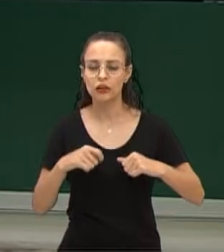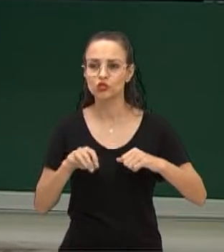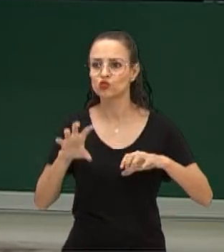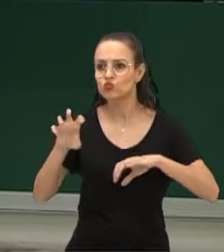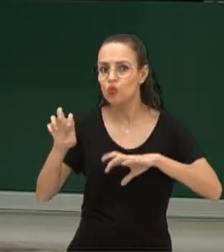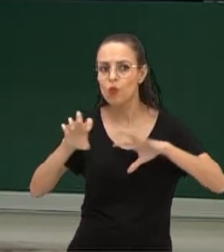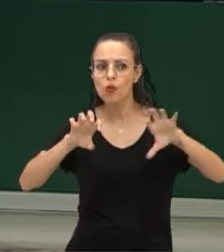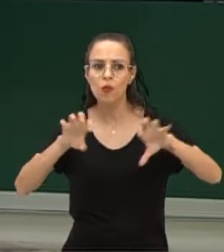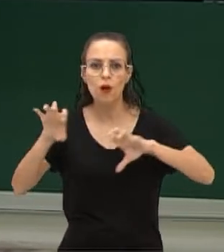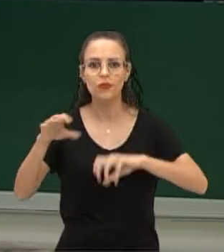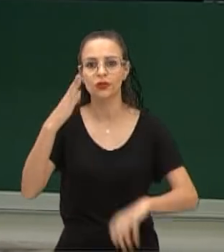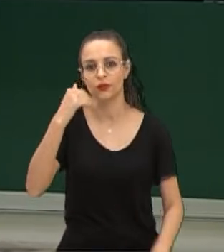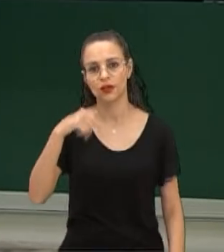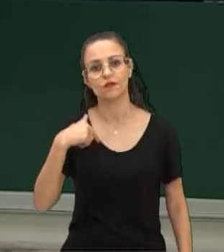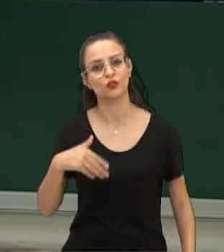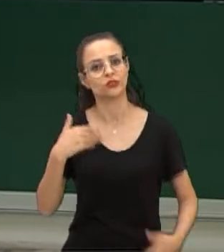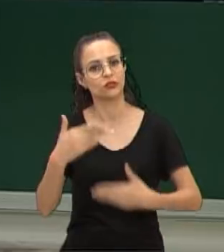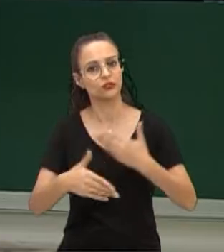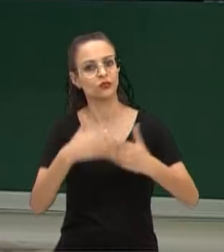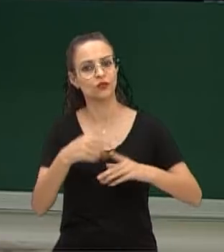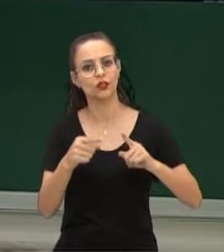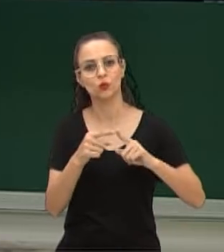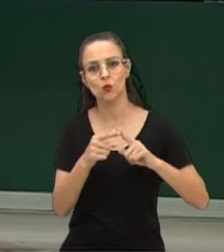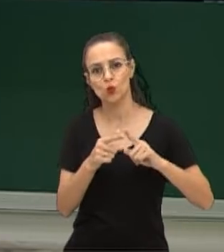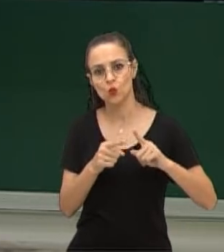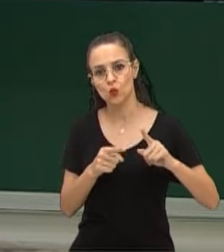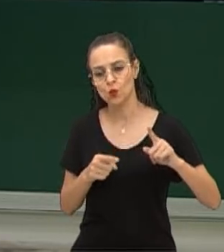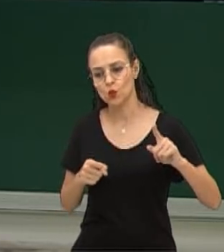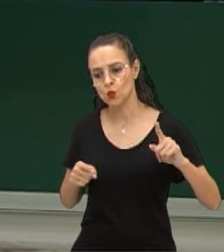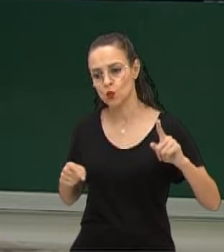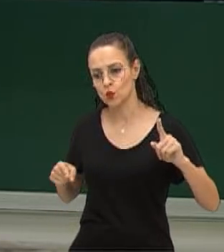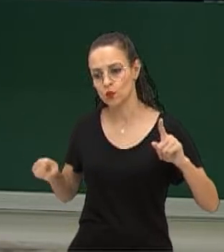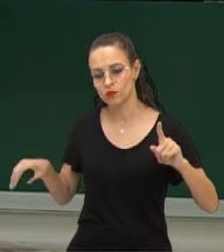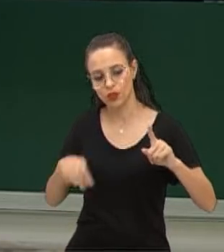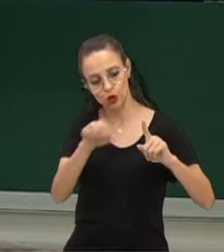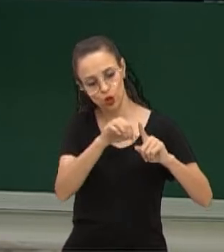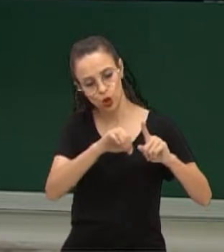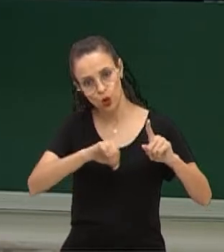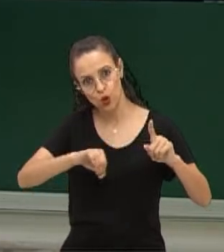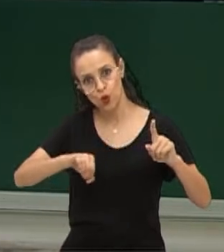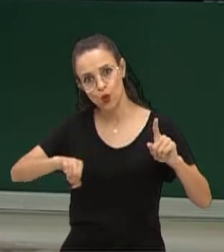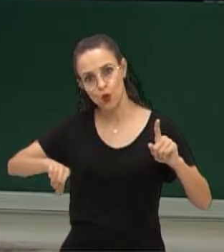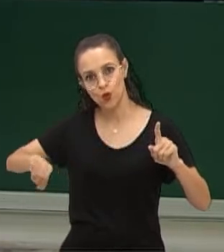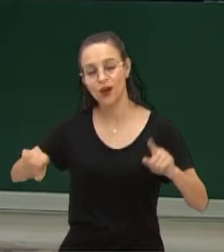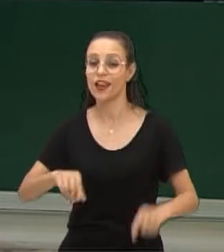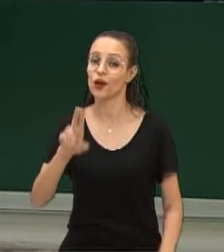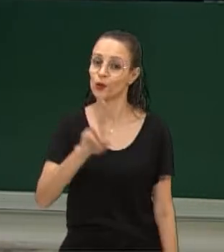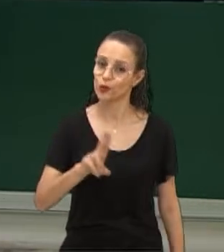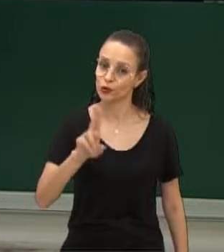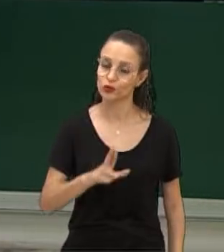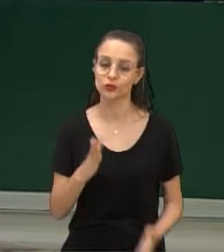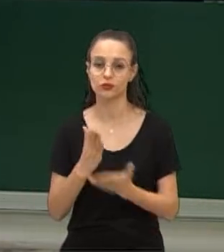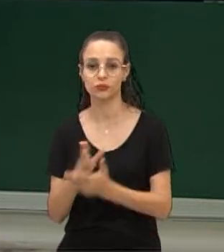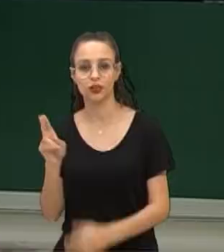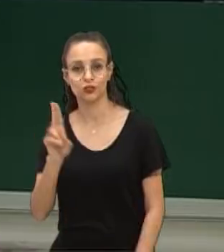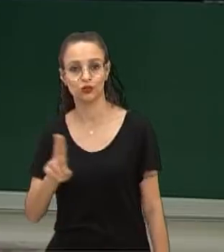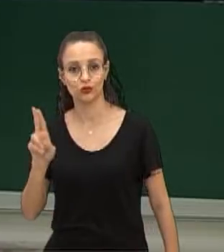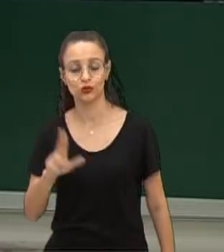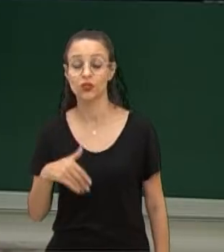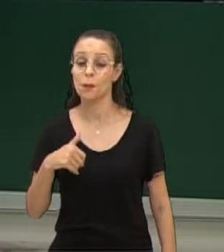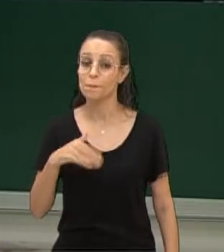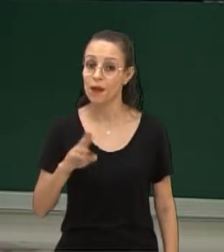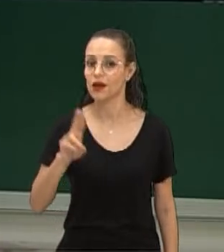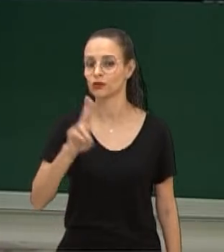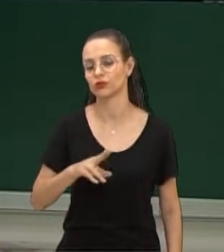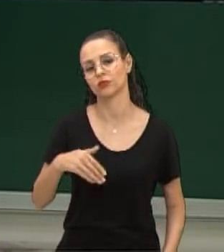de alimentação, ele foi desenvolvendo essa cauda, até que ela virou uma cauda longa. A lei do uso e desuso, está dizendo aqui, ó, as partes mais usadas